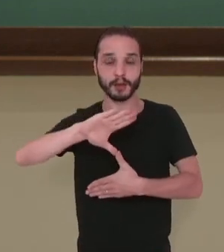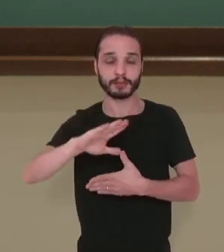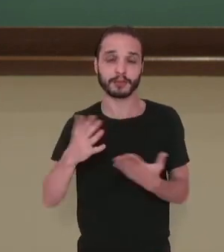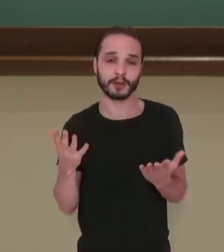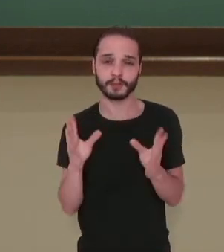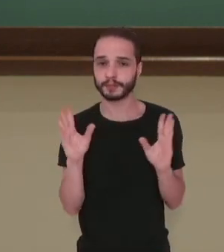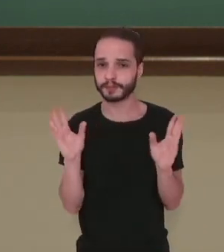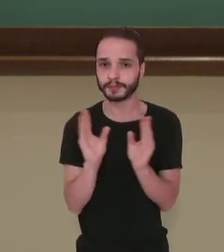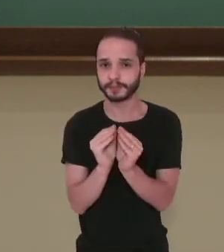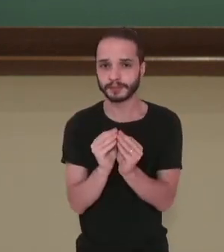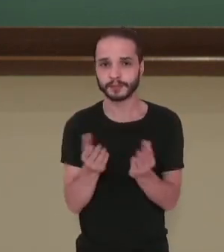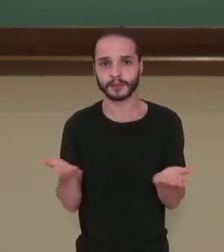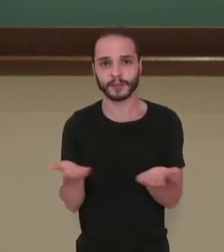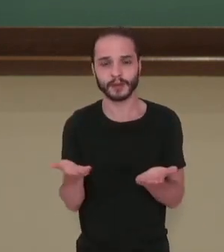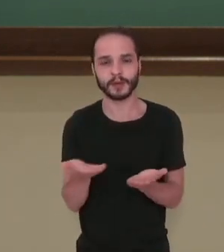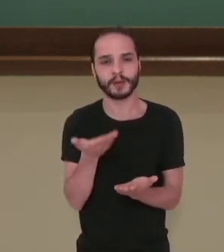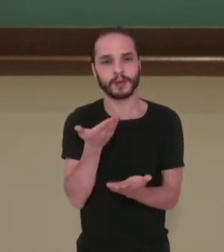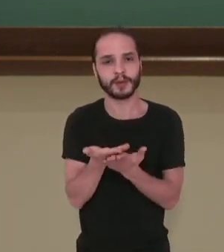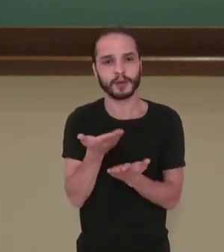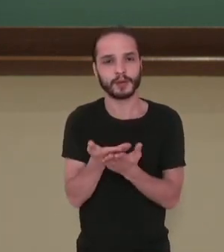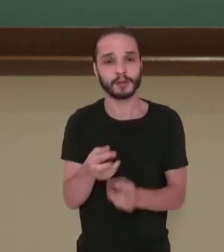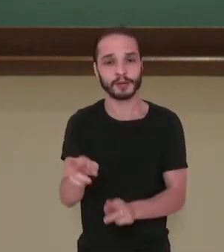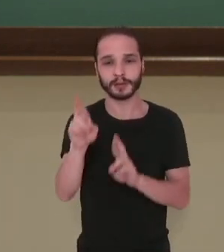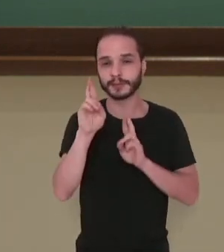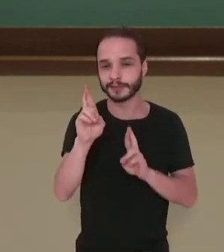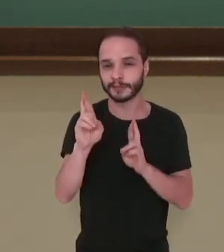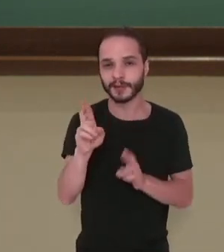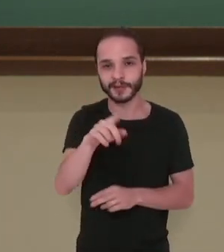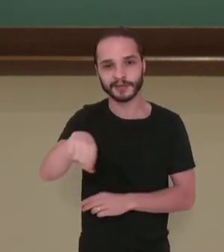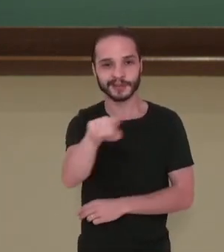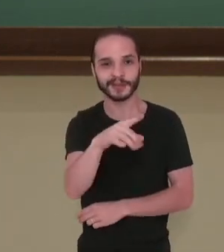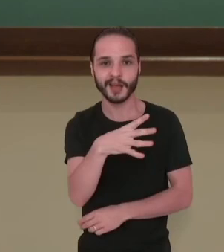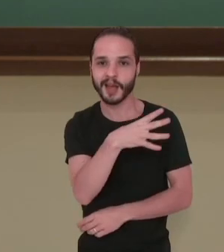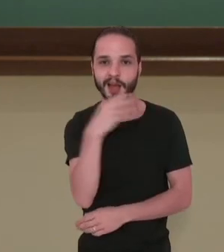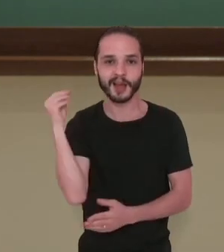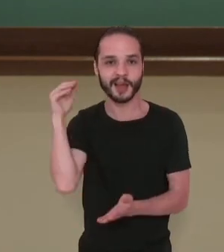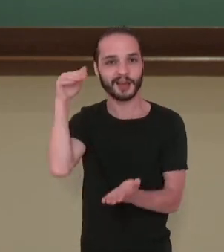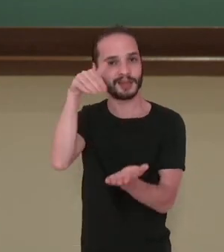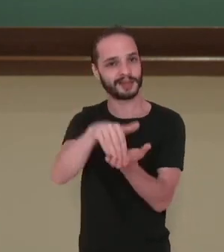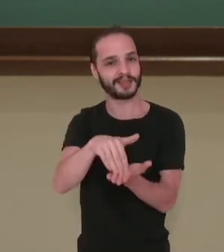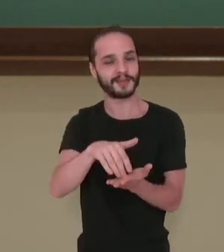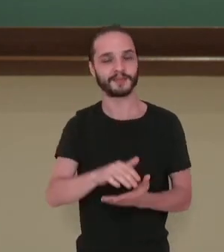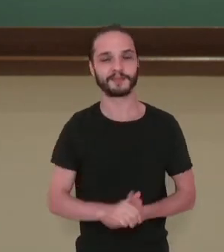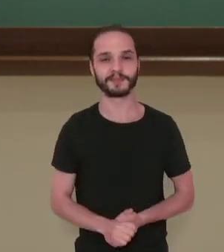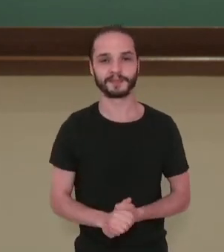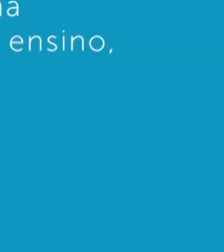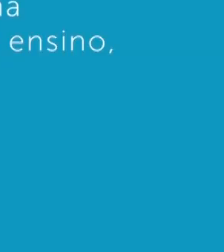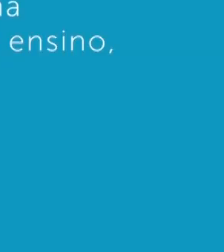nós tivemos hoje e eu espero que vocês tenham gostado e até a próxima aula.